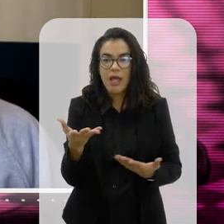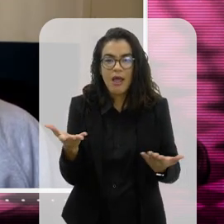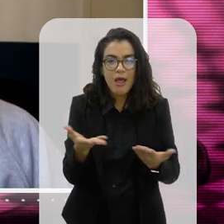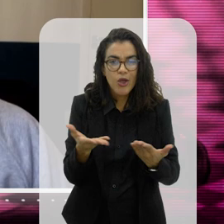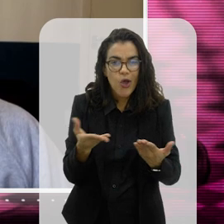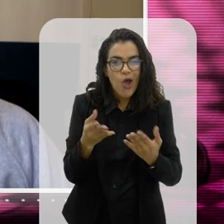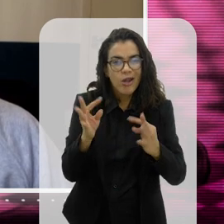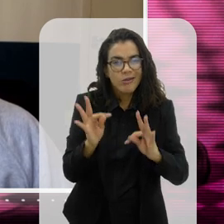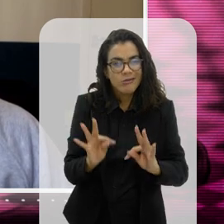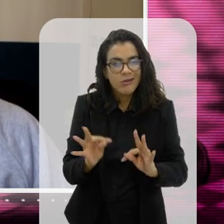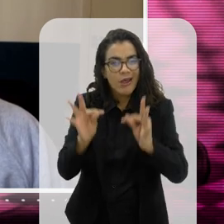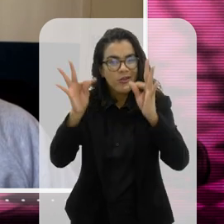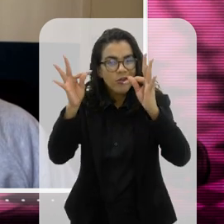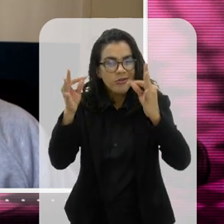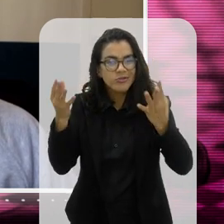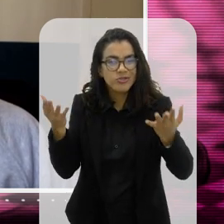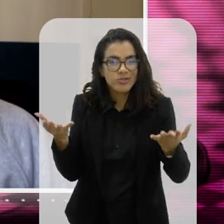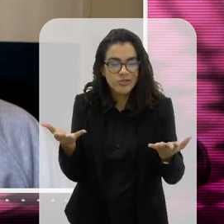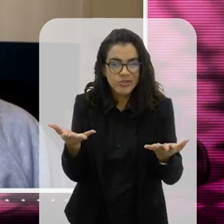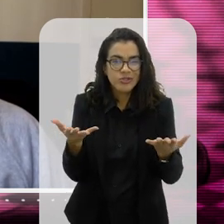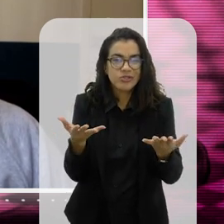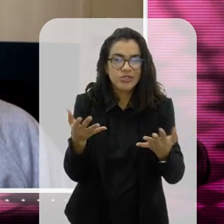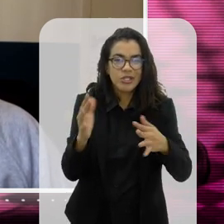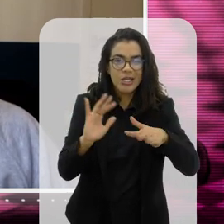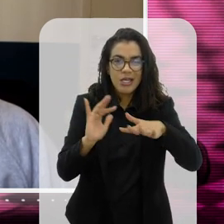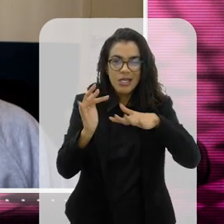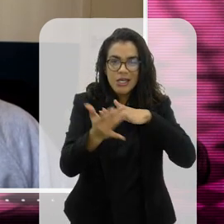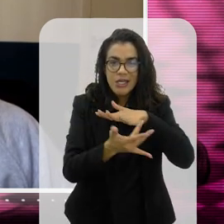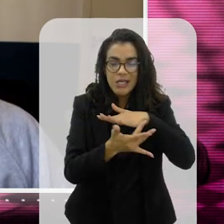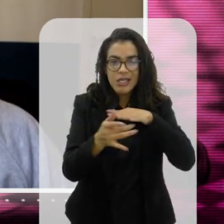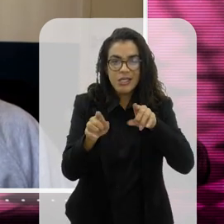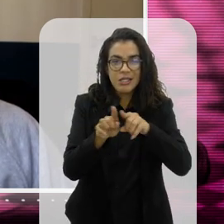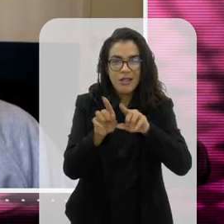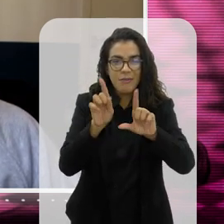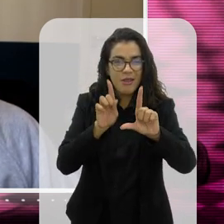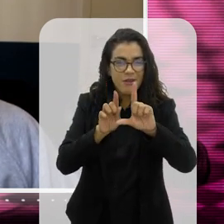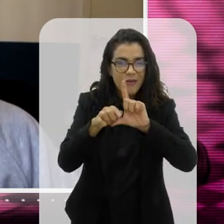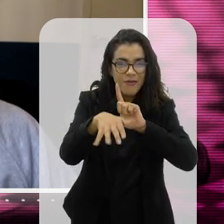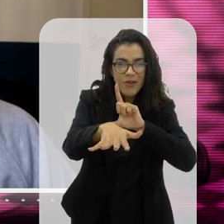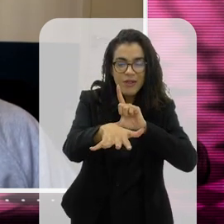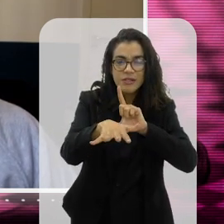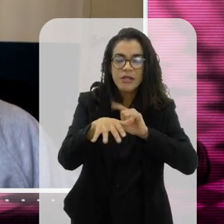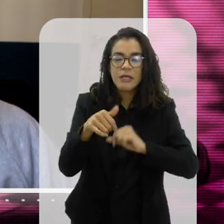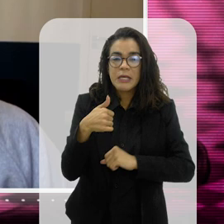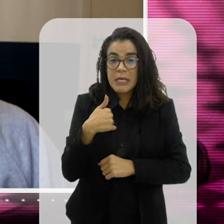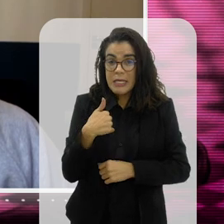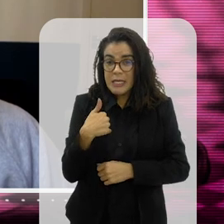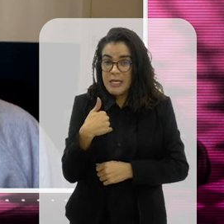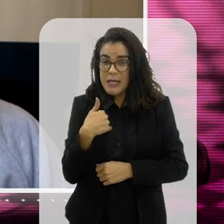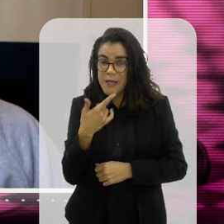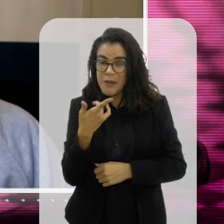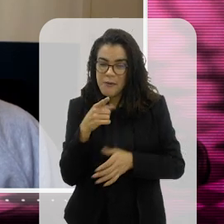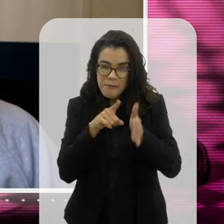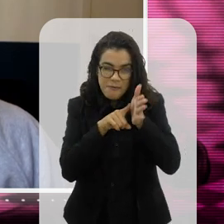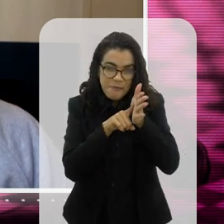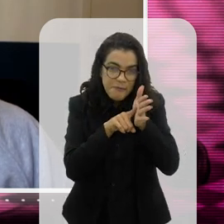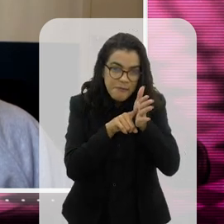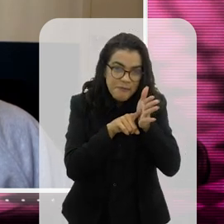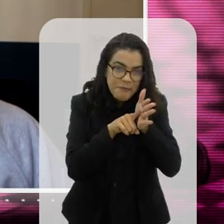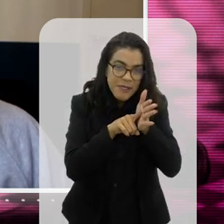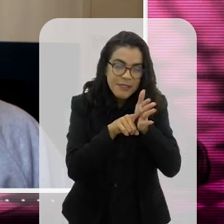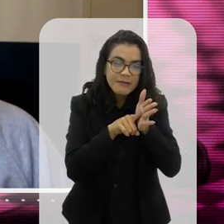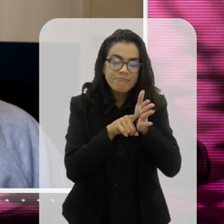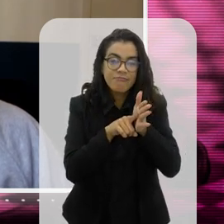época de tecnologia, de várias redes sociais, influencer. Eu fui fazer uma